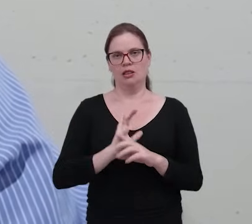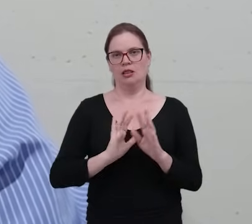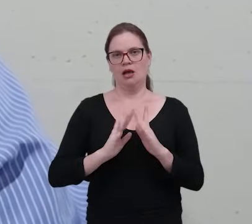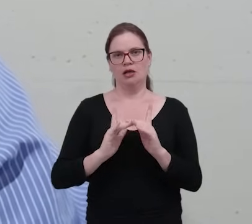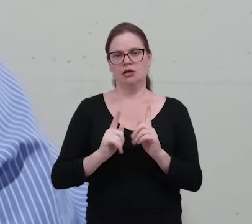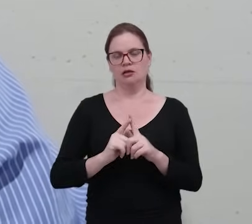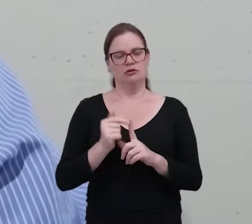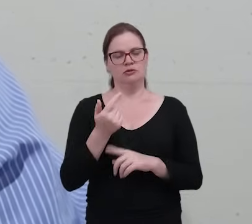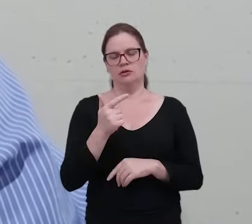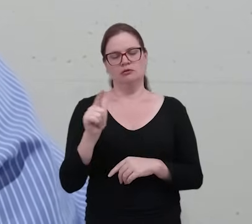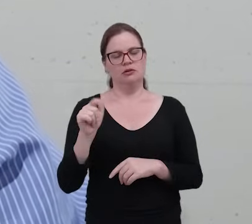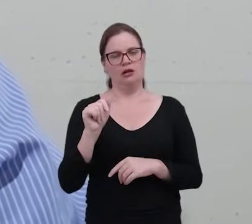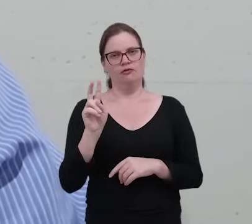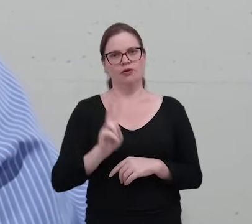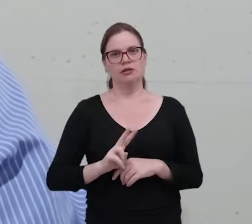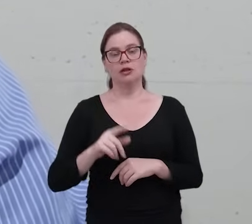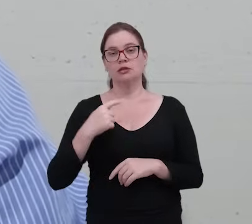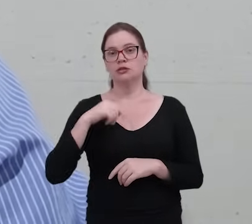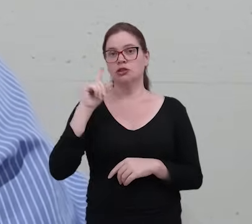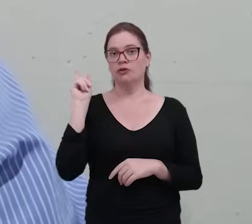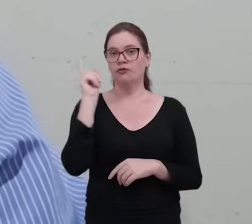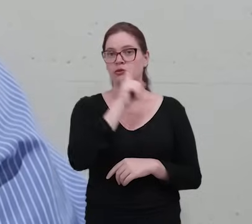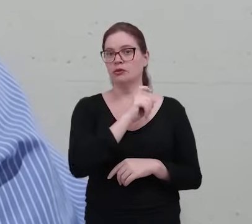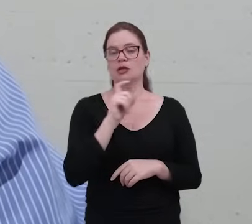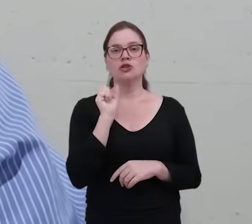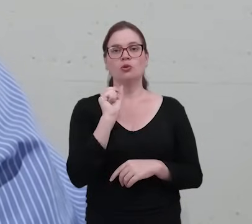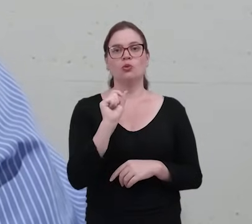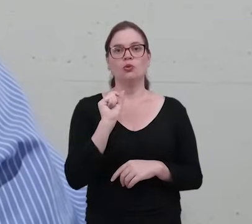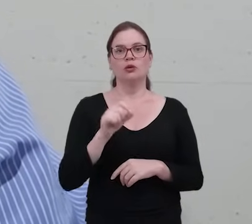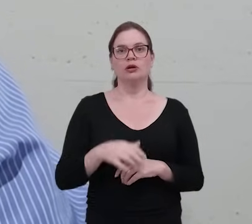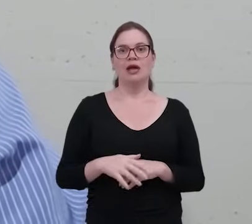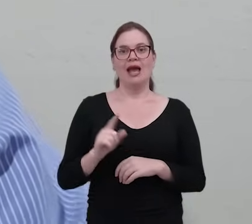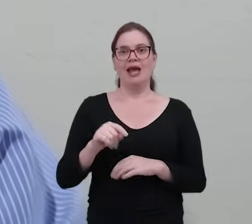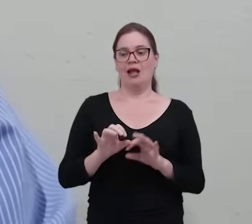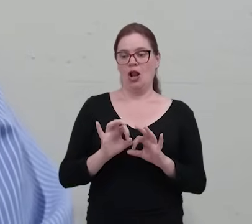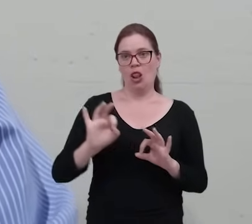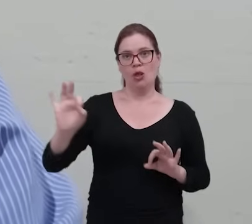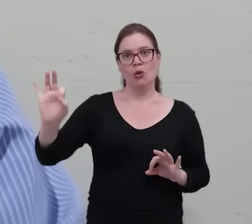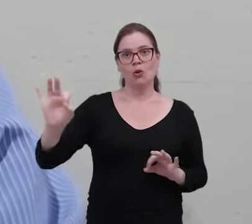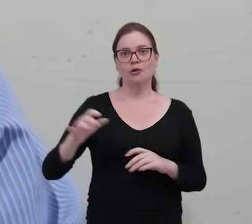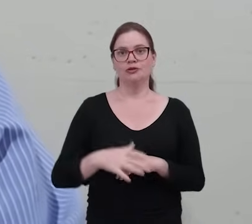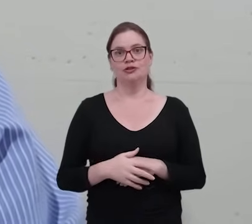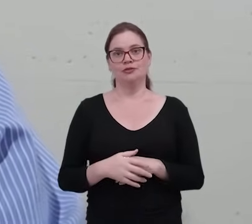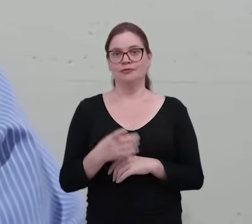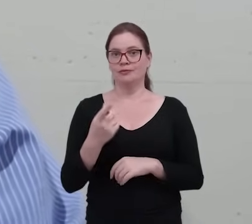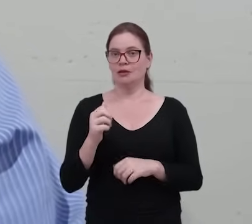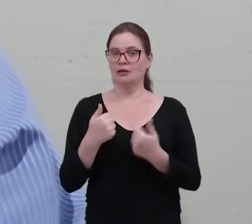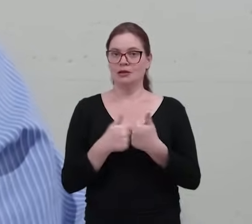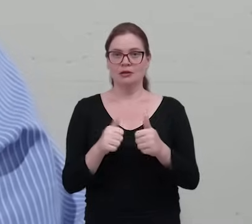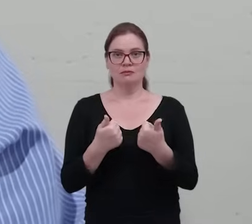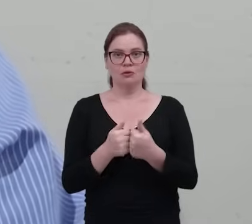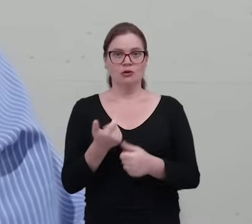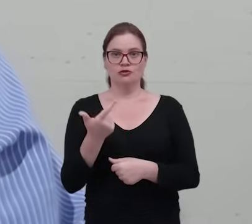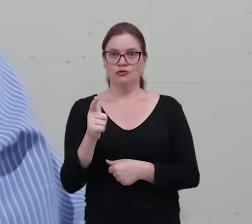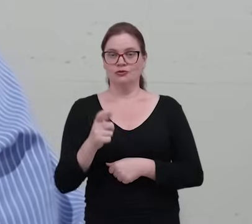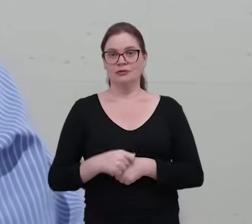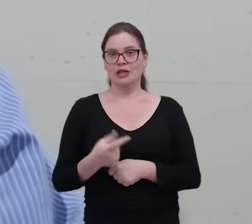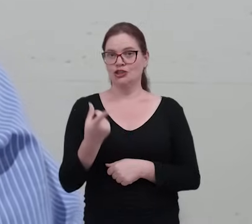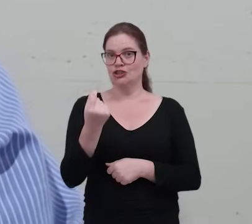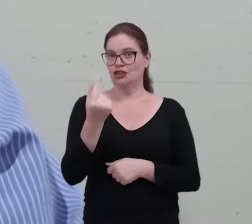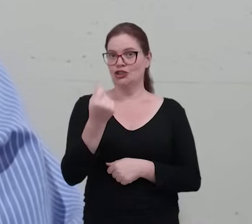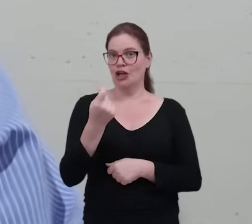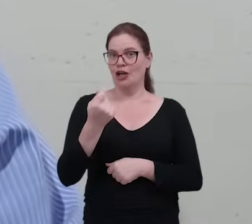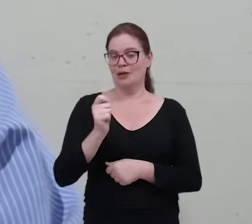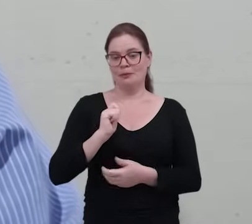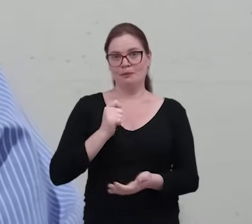Não tem esse problema. A dificuldade realmente é distância, falta de transporte, falta